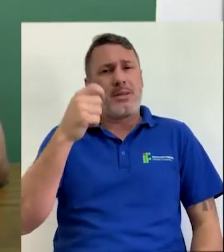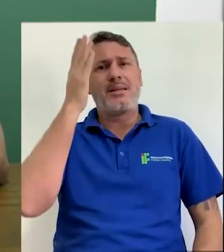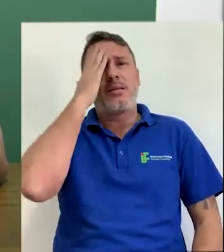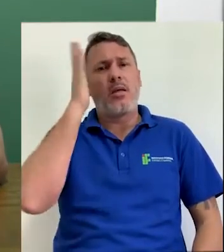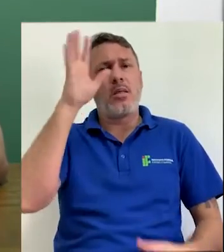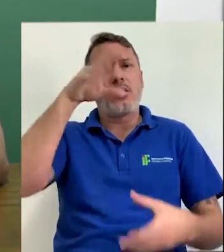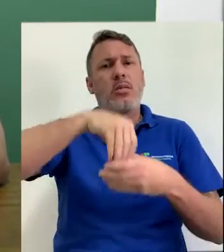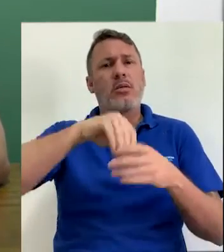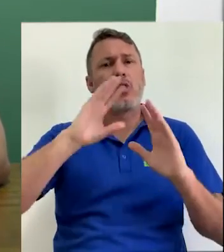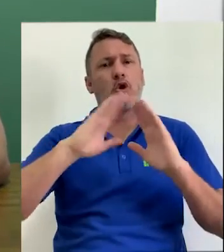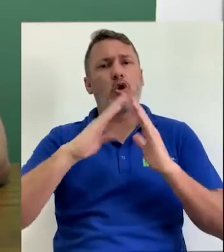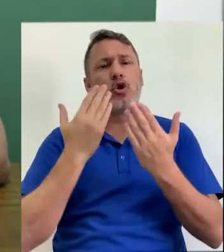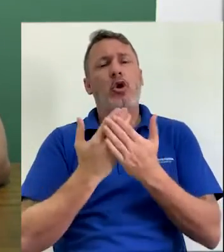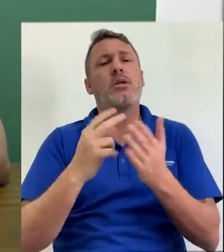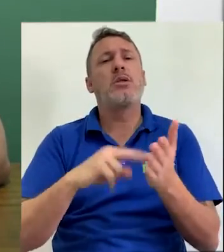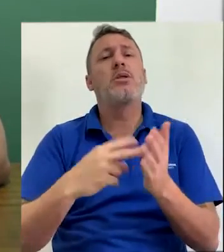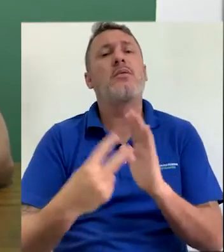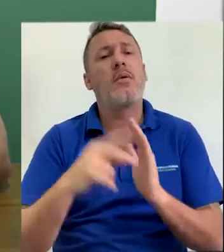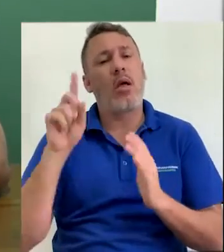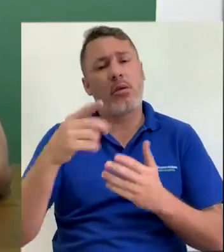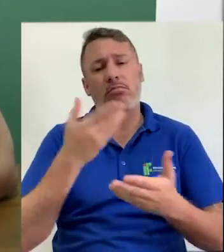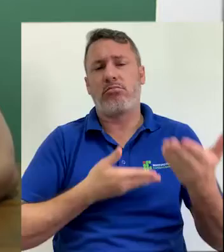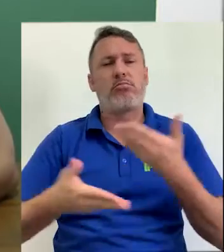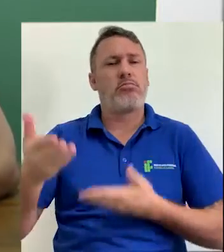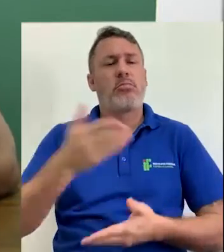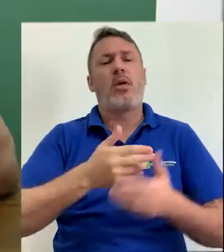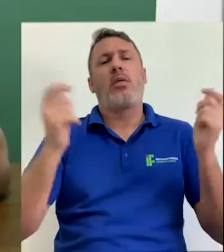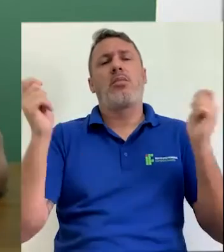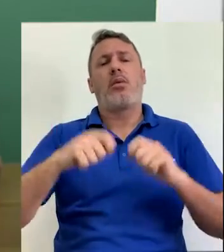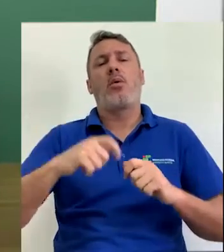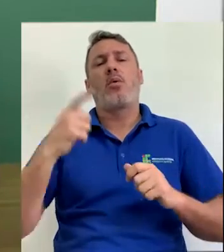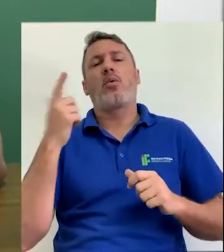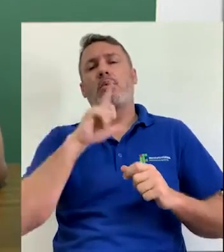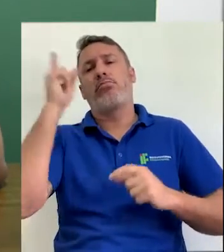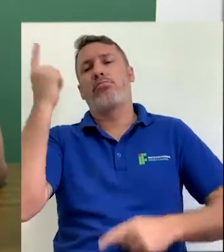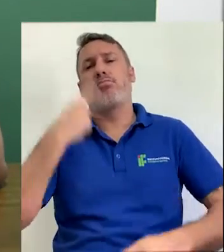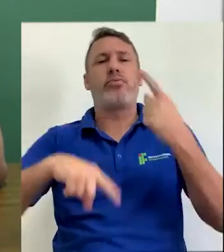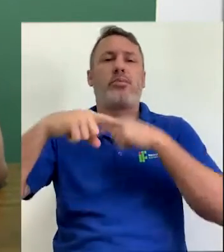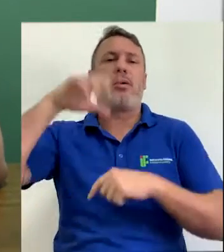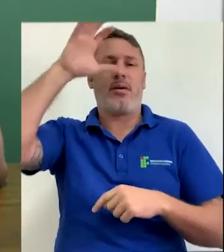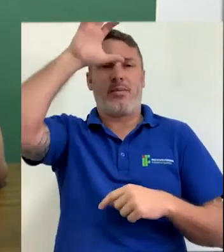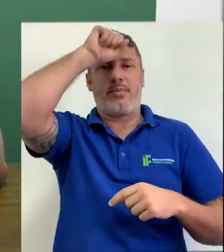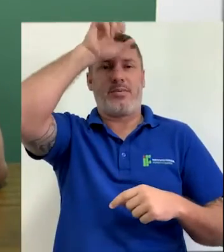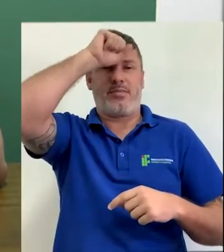toda a diferença no nosso potencial de aprendizagem.